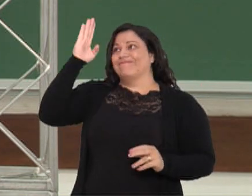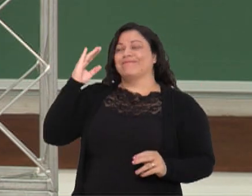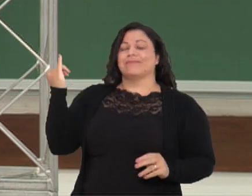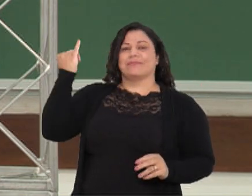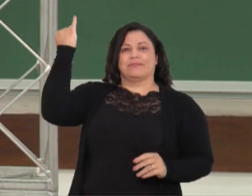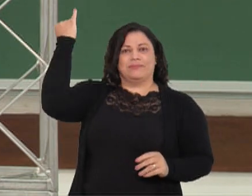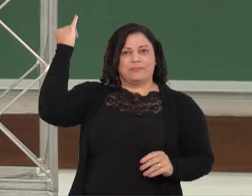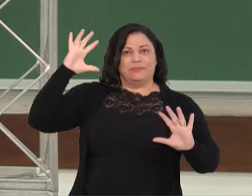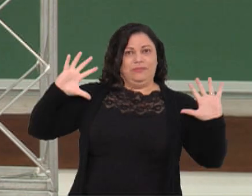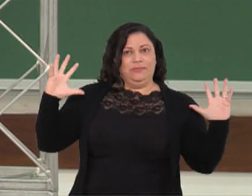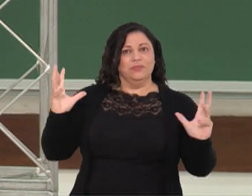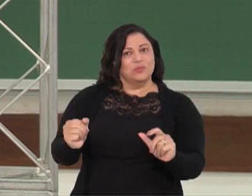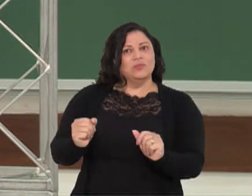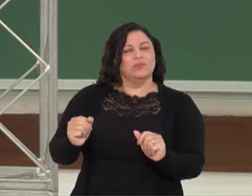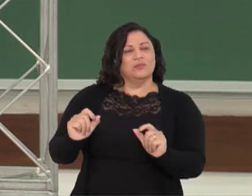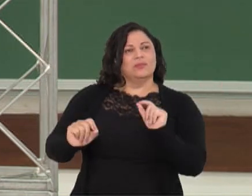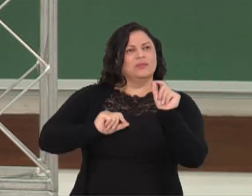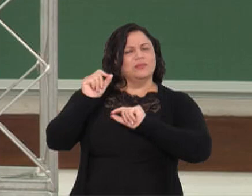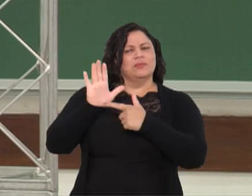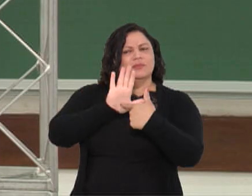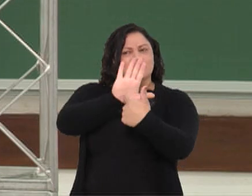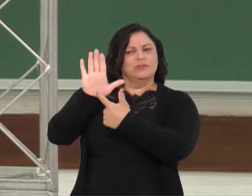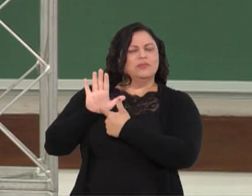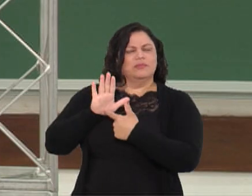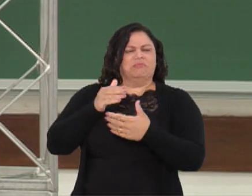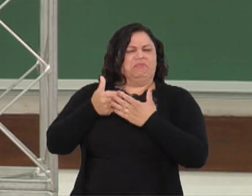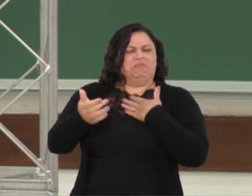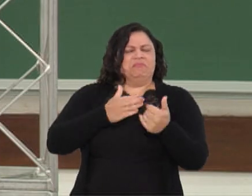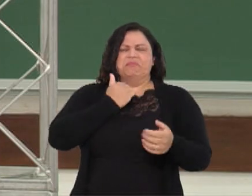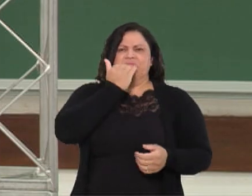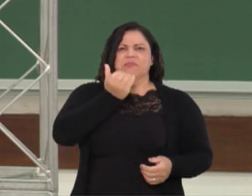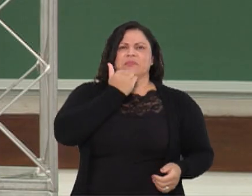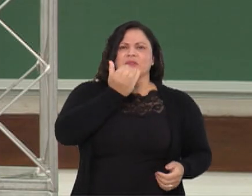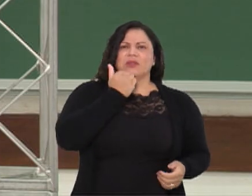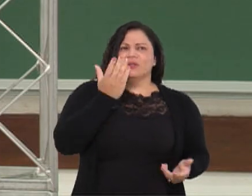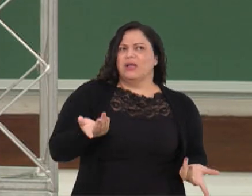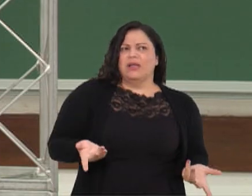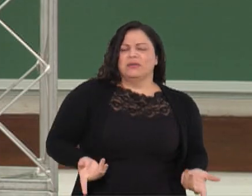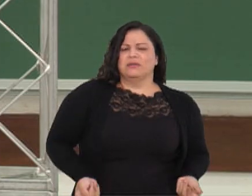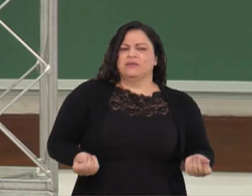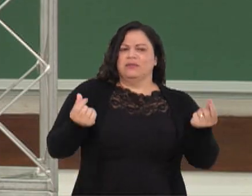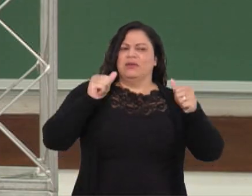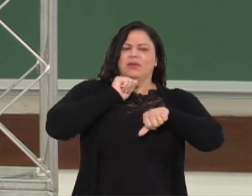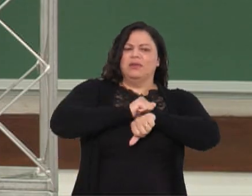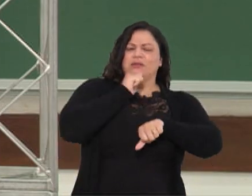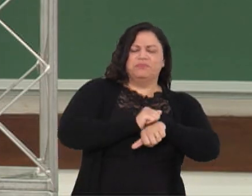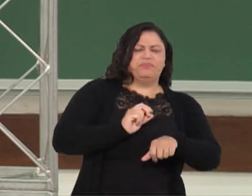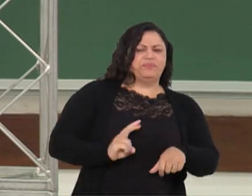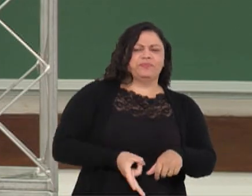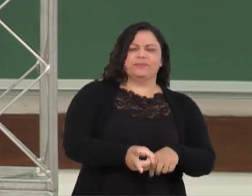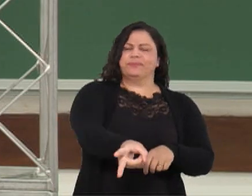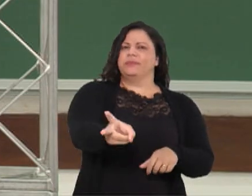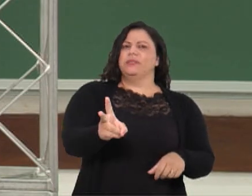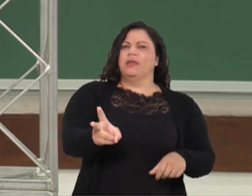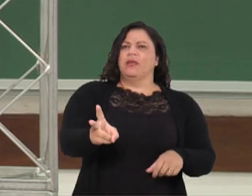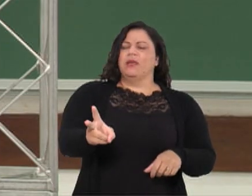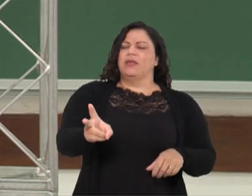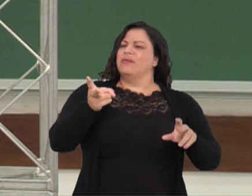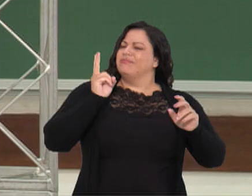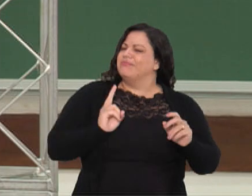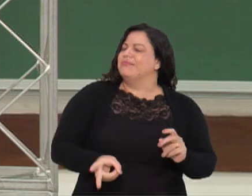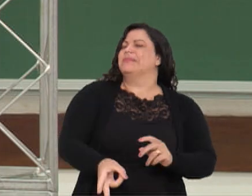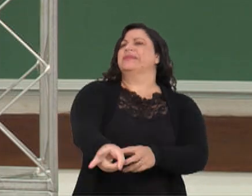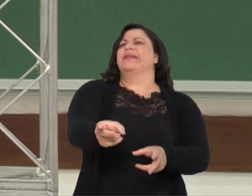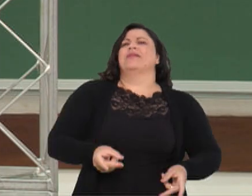de todas, que quer mostrar que não adianta. É ricos e pobres. E pobre é pobre, rico é